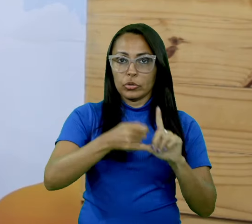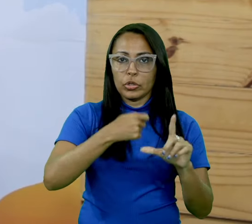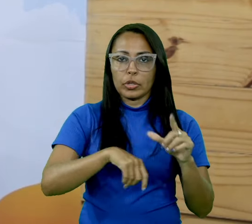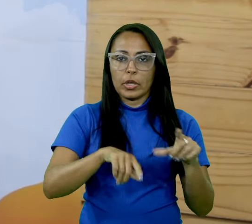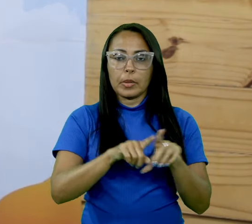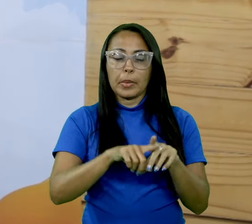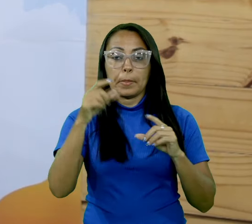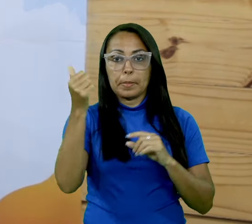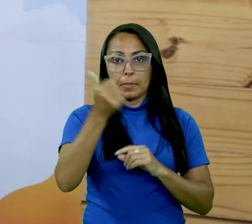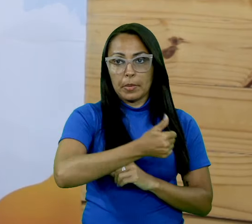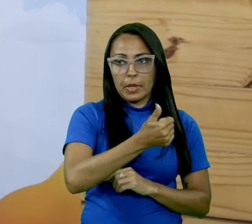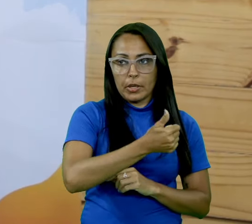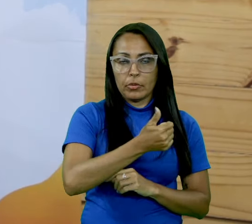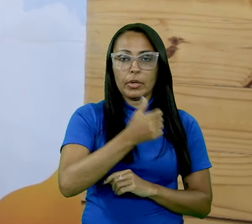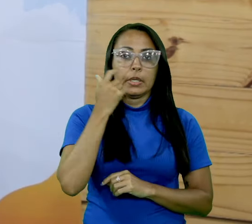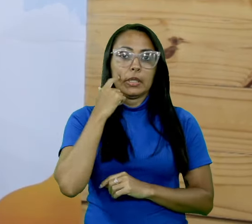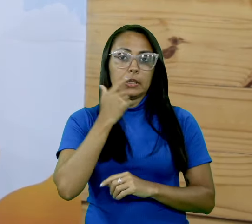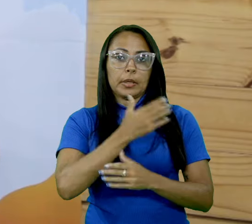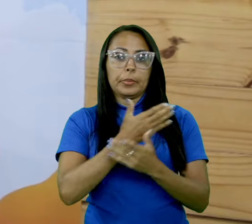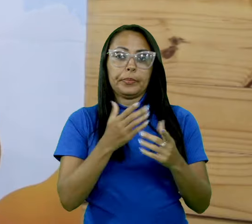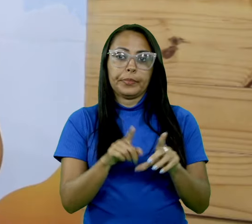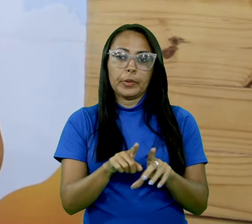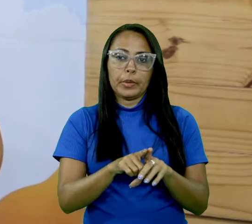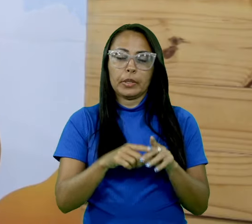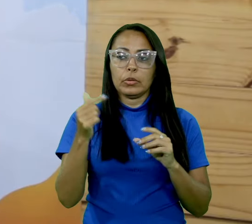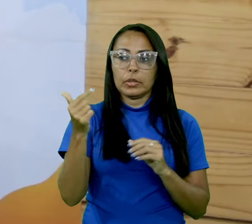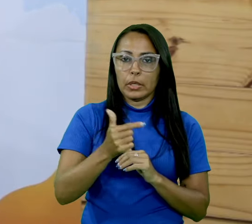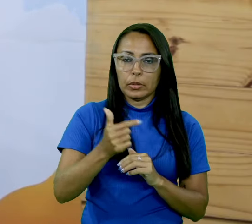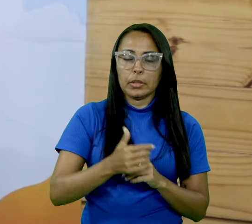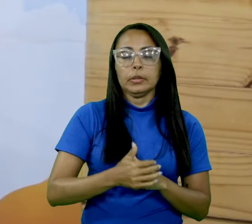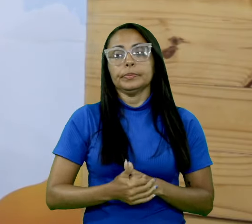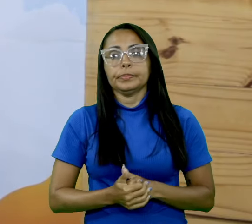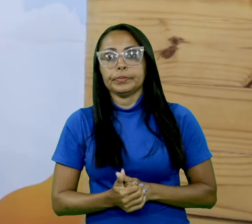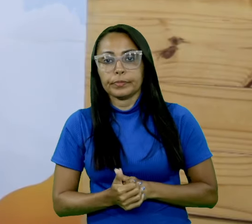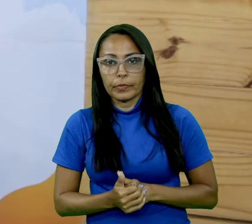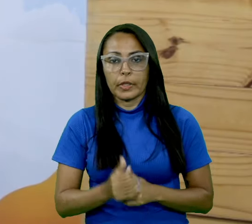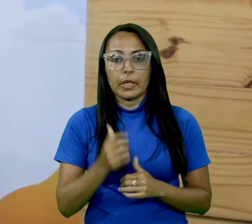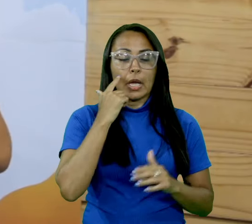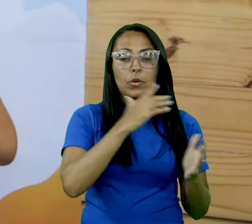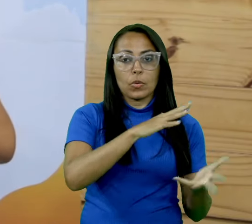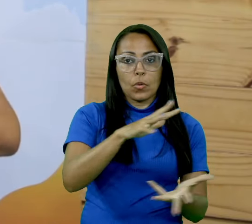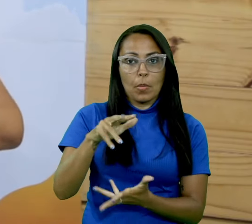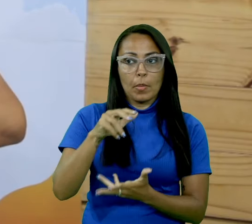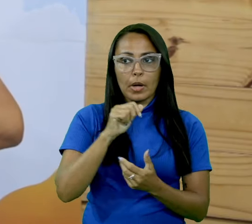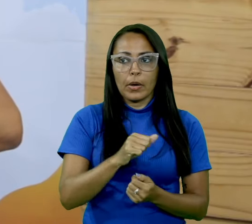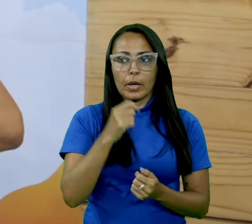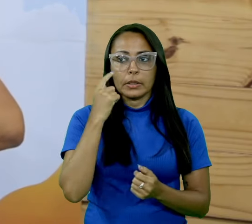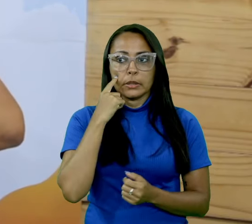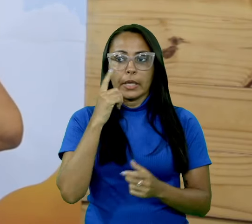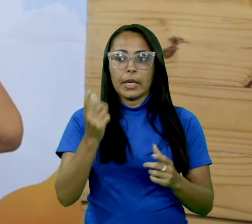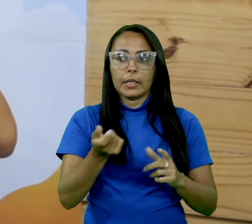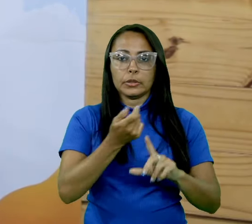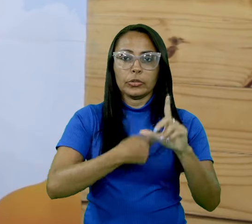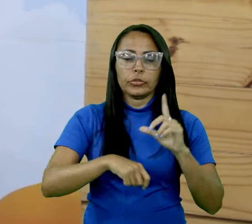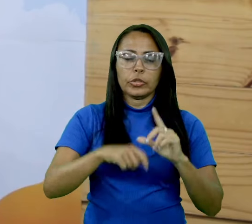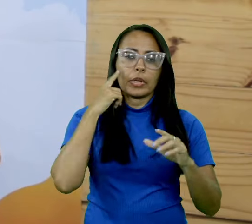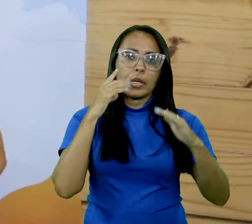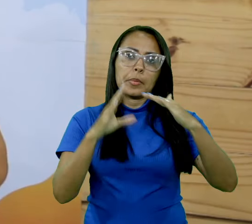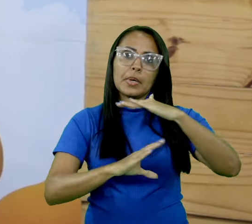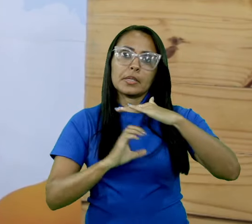atividades primárias e atividades de apoio, e falamos um pouco da logística global, ou seja, a logística